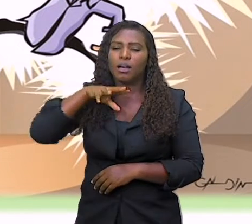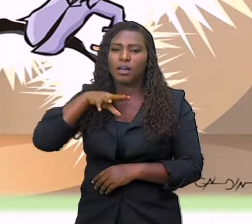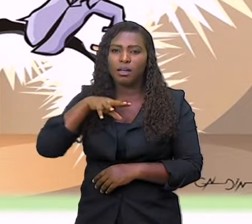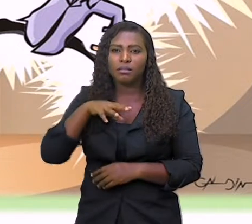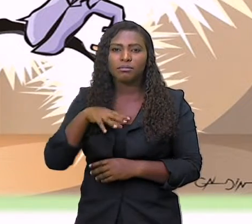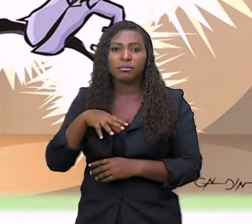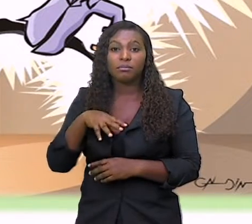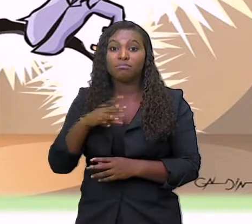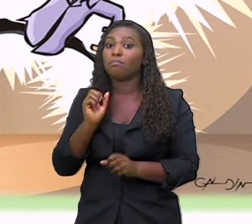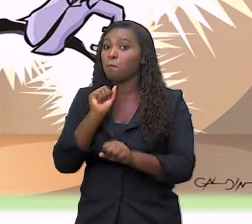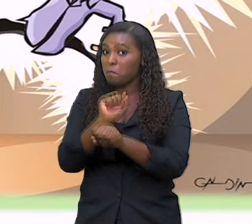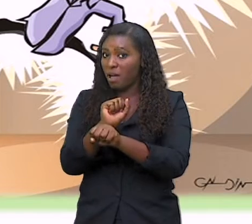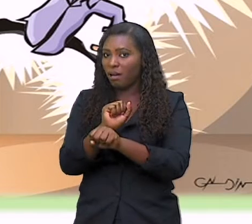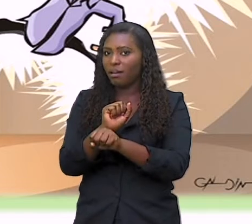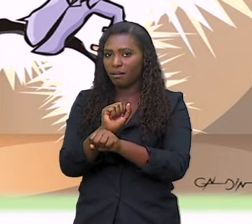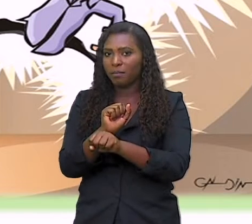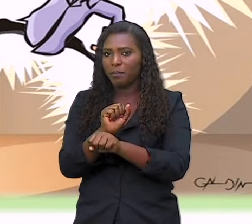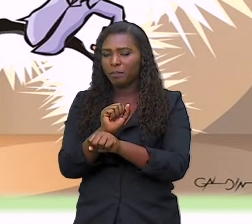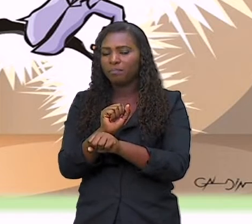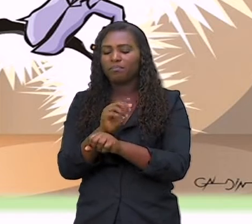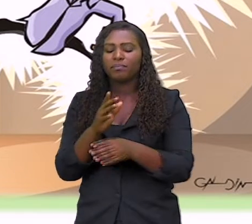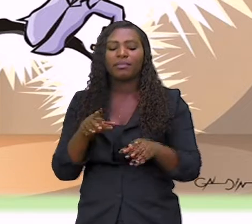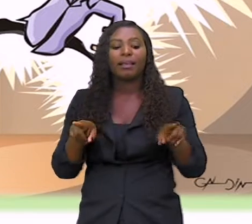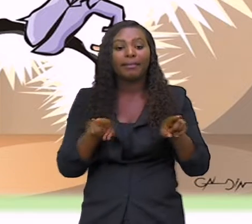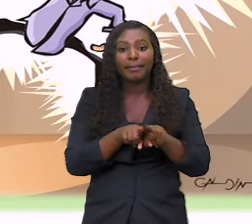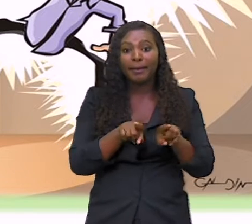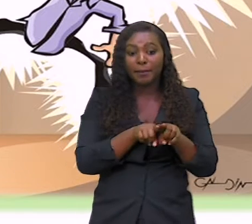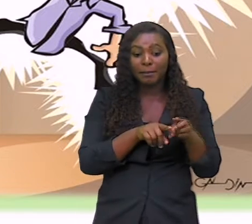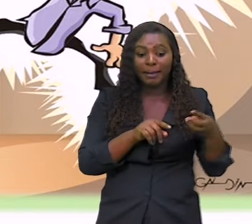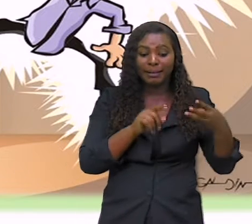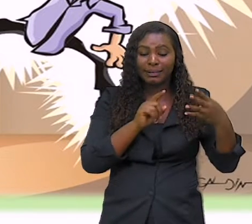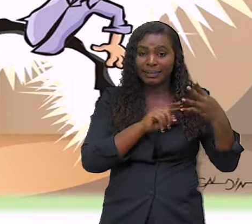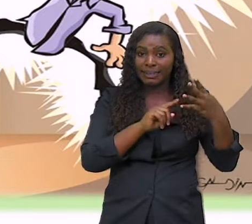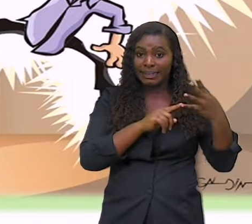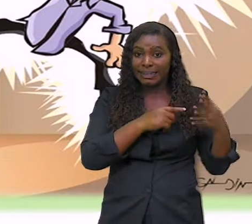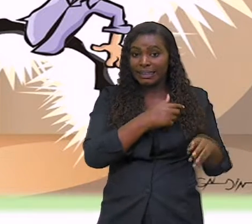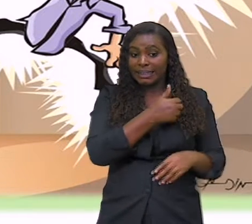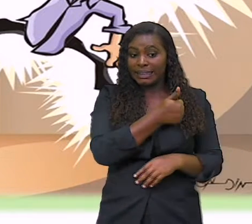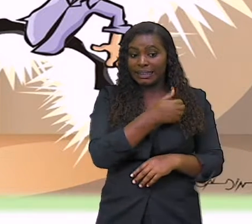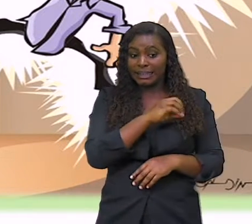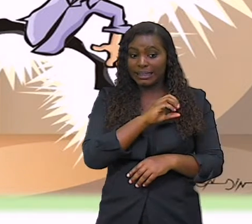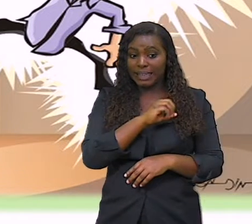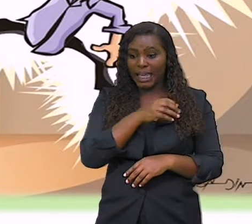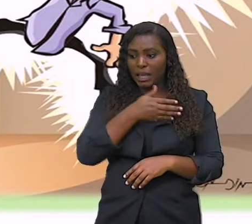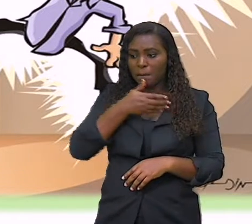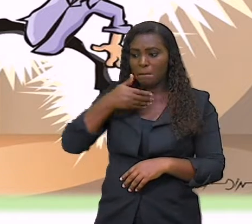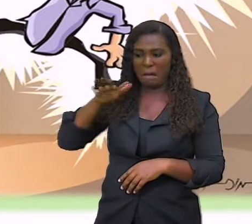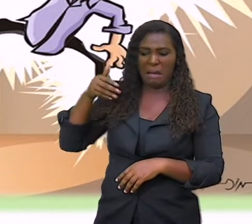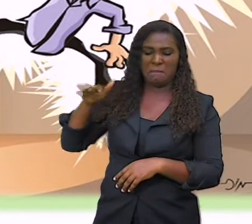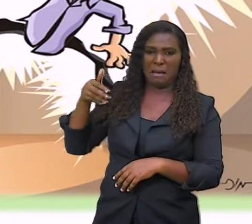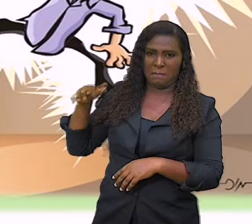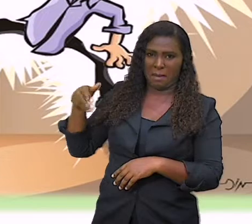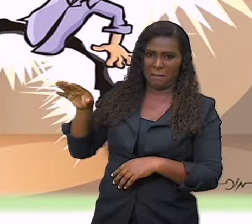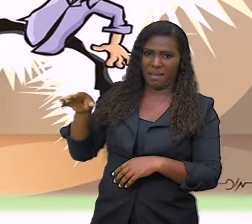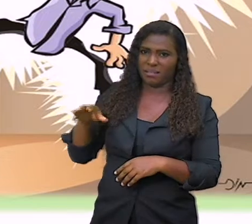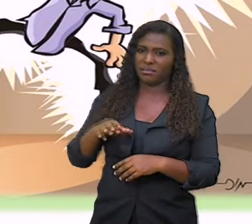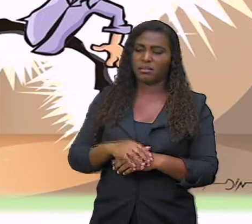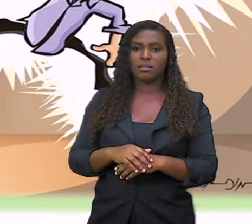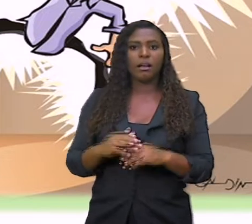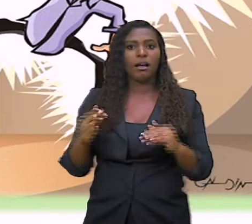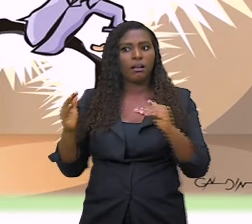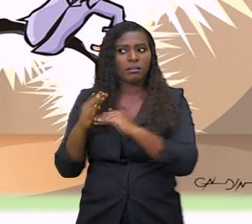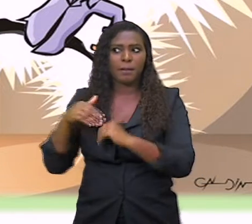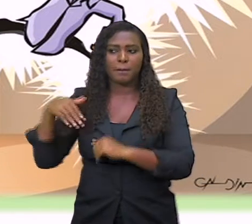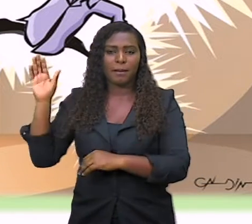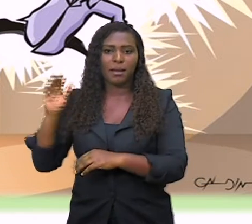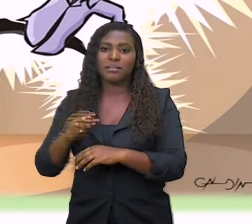tempo. Correntes superiores a 100 são muito perigosas, com alto poder de